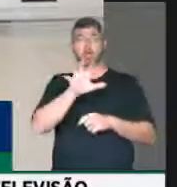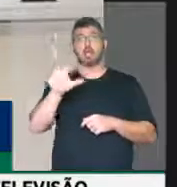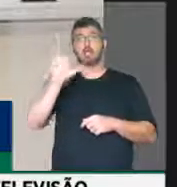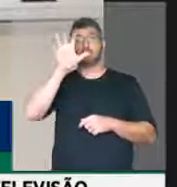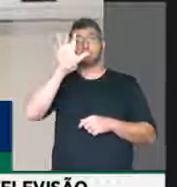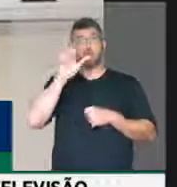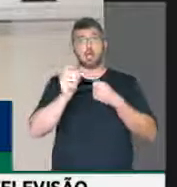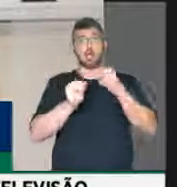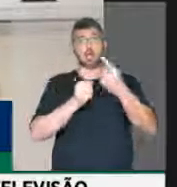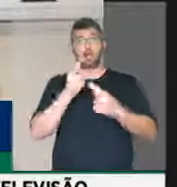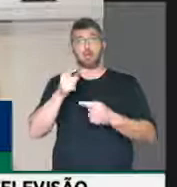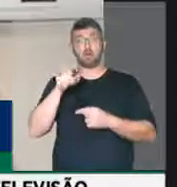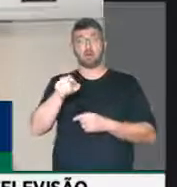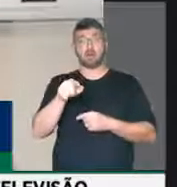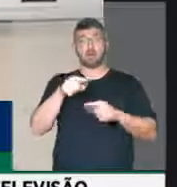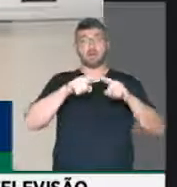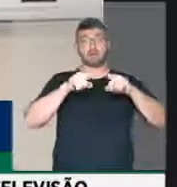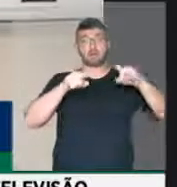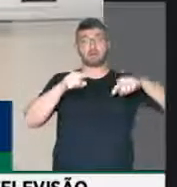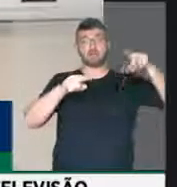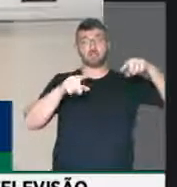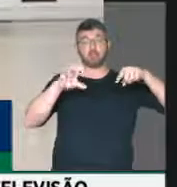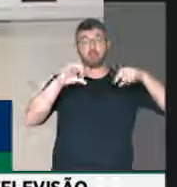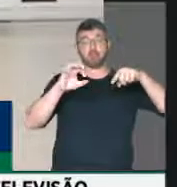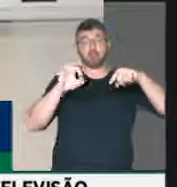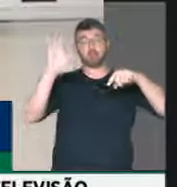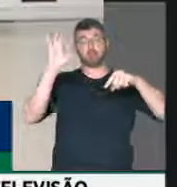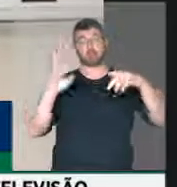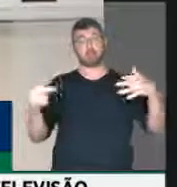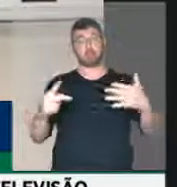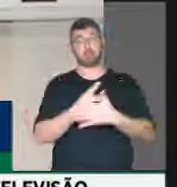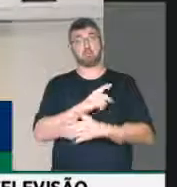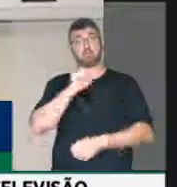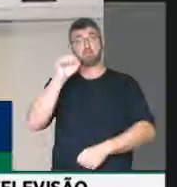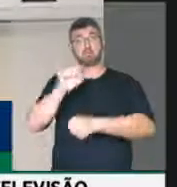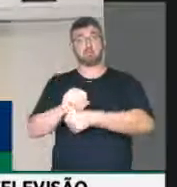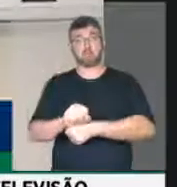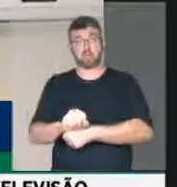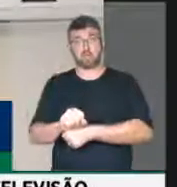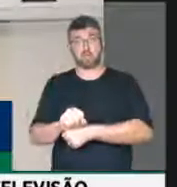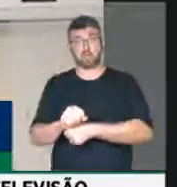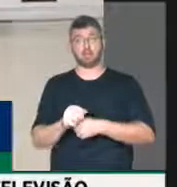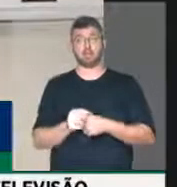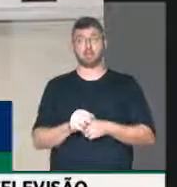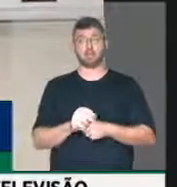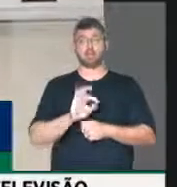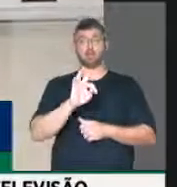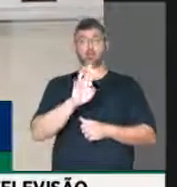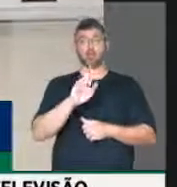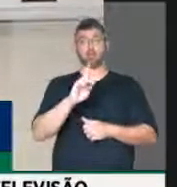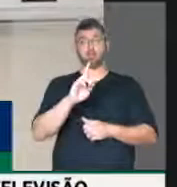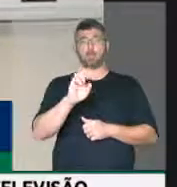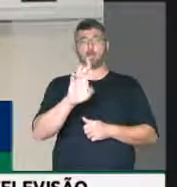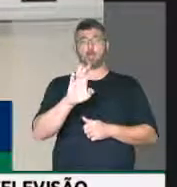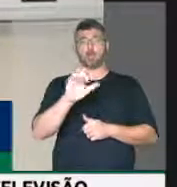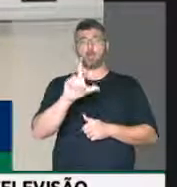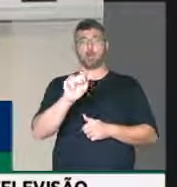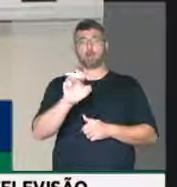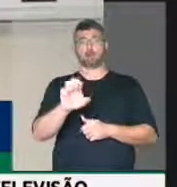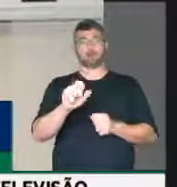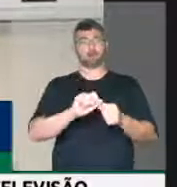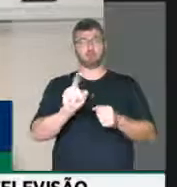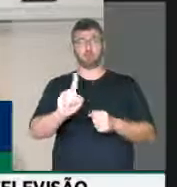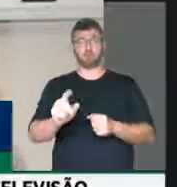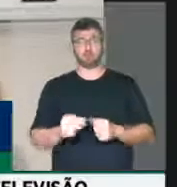país, este valor chegou a 90% de diagnóstico de tuberculose que deixaram de ser